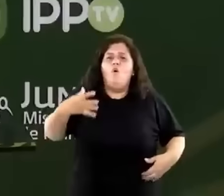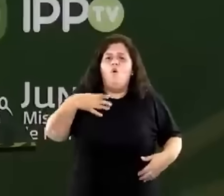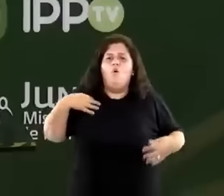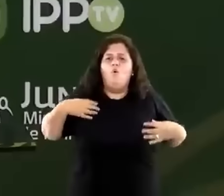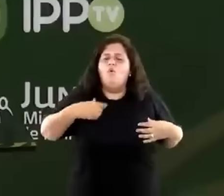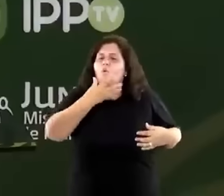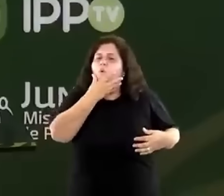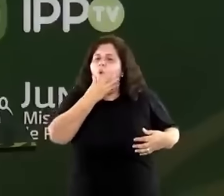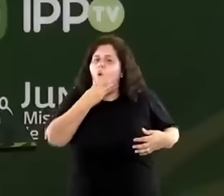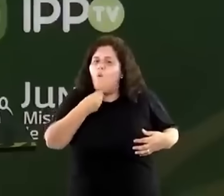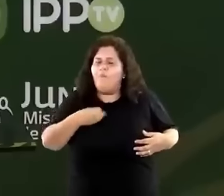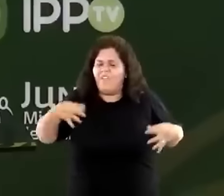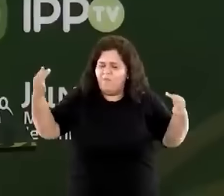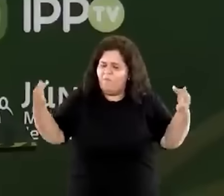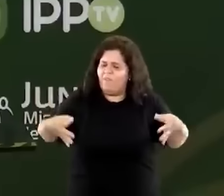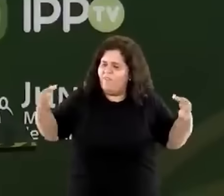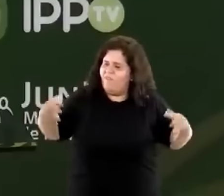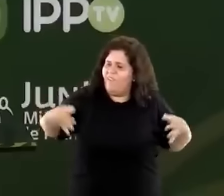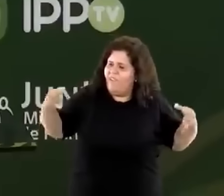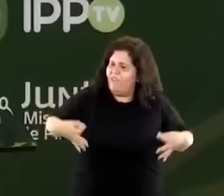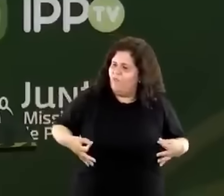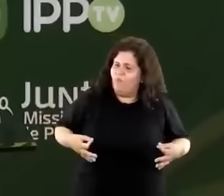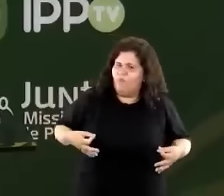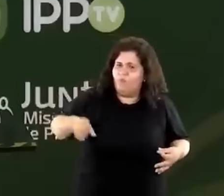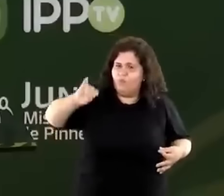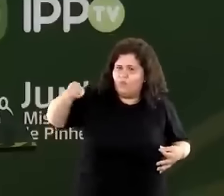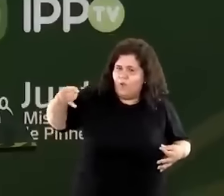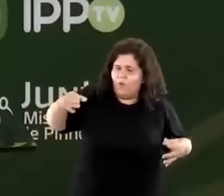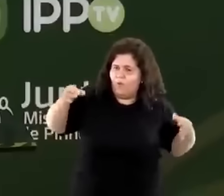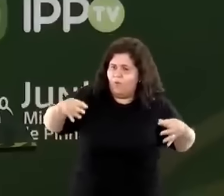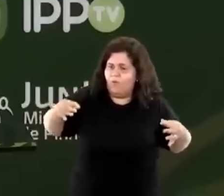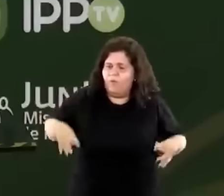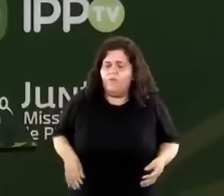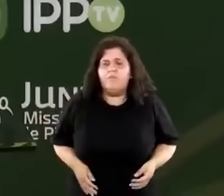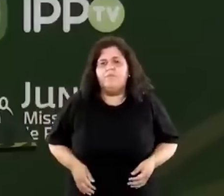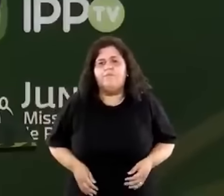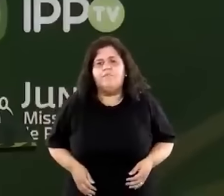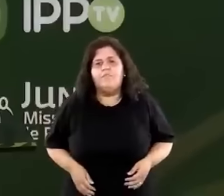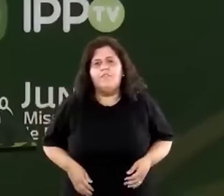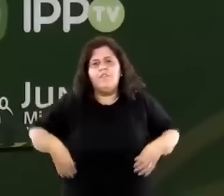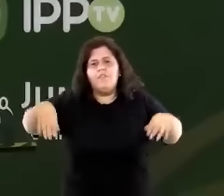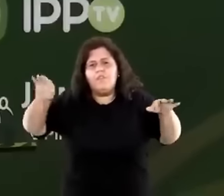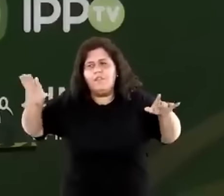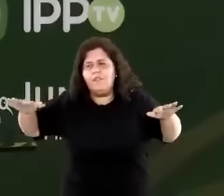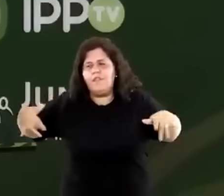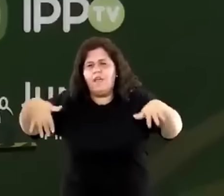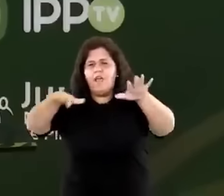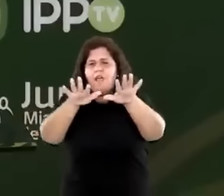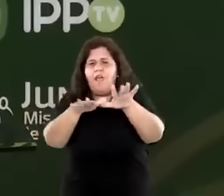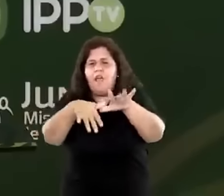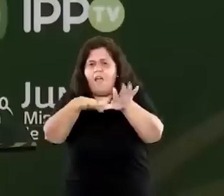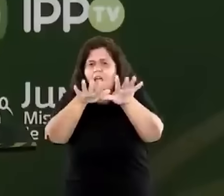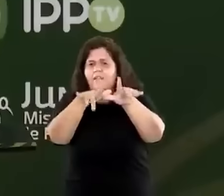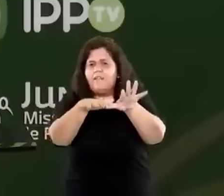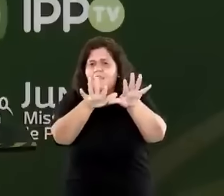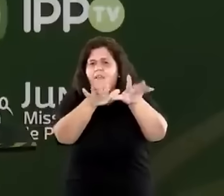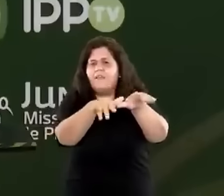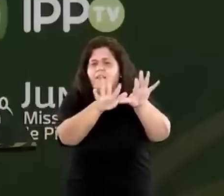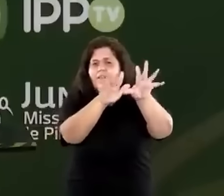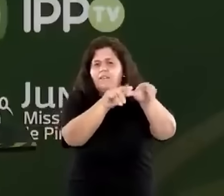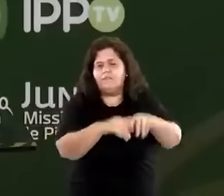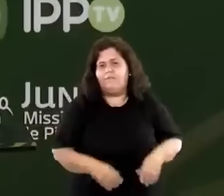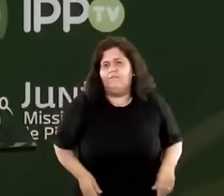cara de homem João é o evangelho da divindade de Cristo é a águia que voa nas alturas é